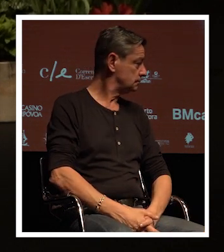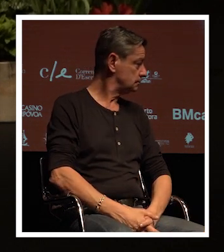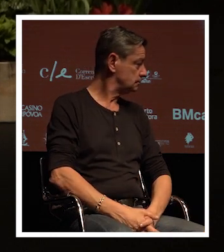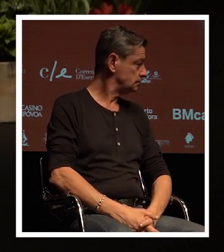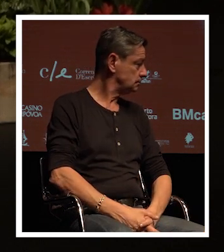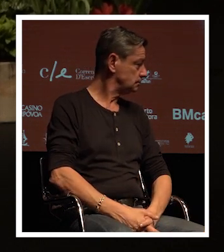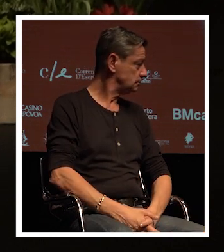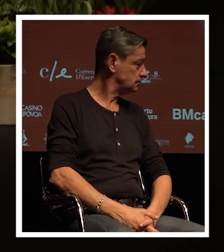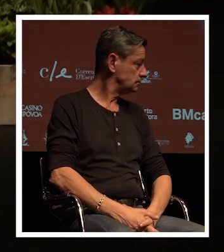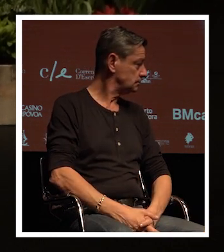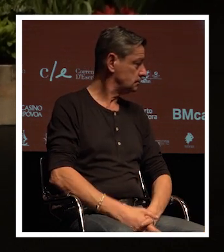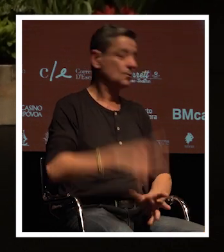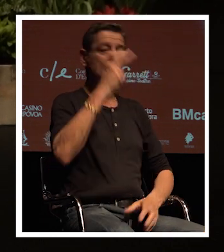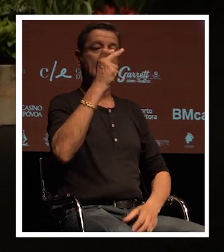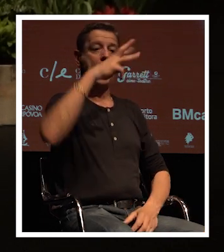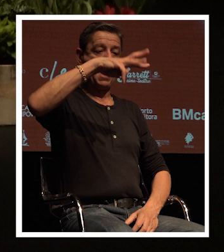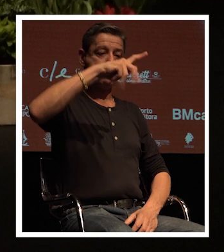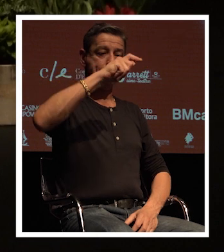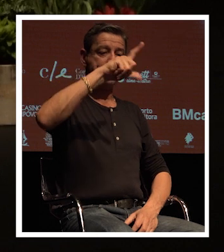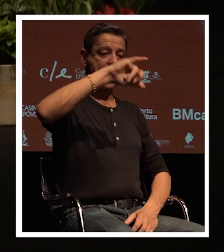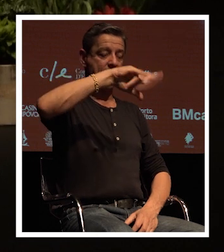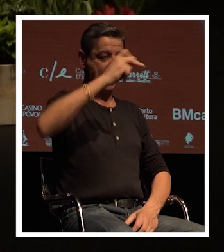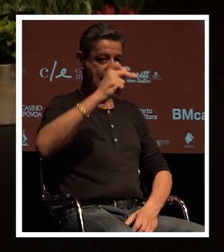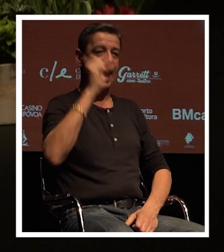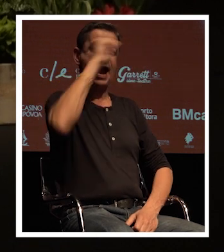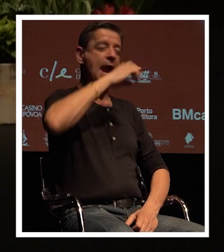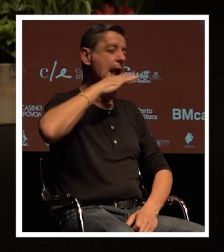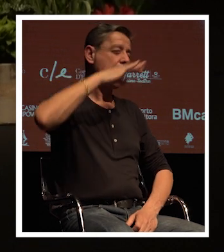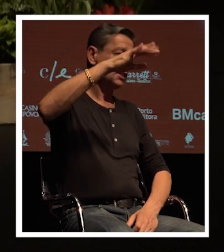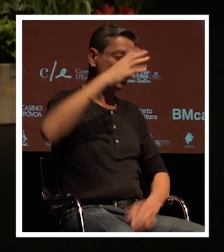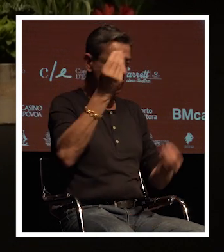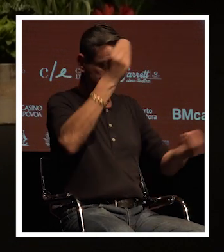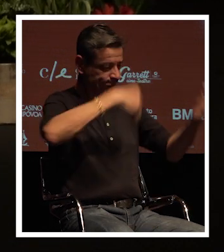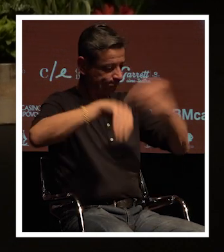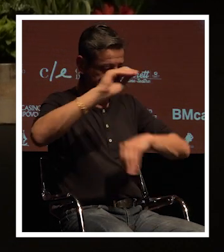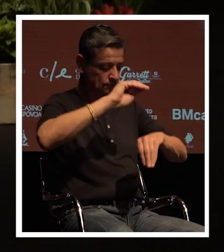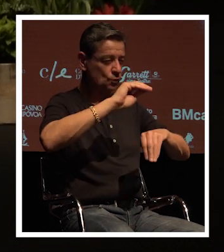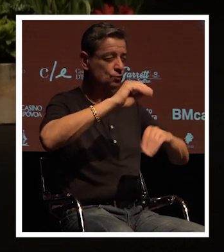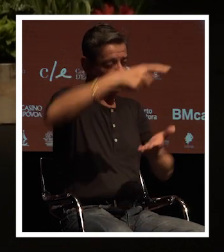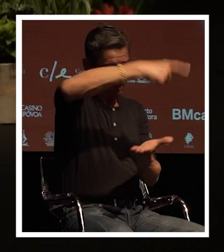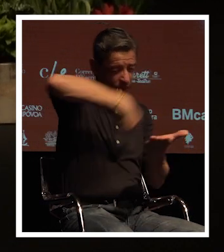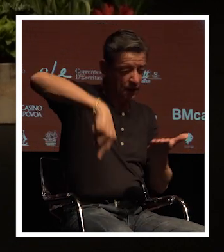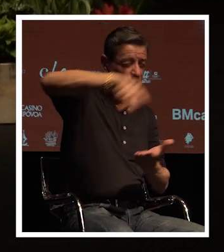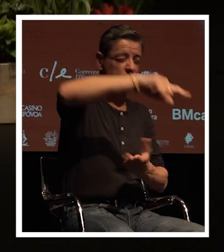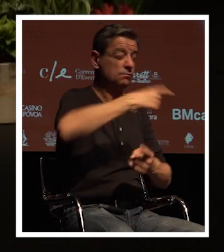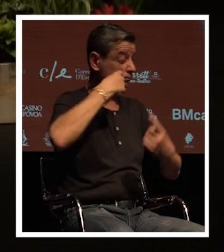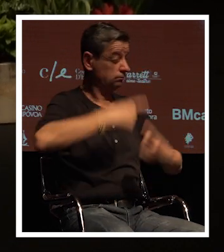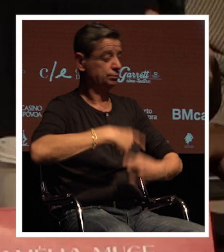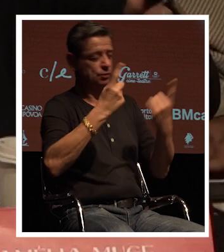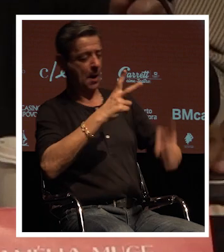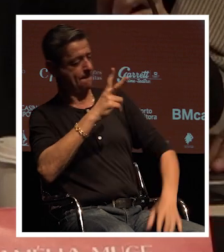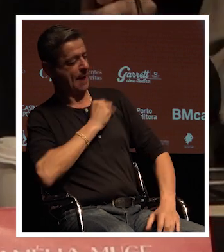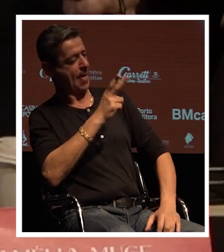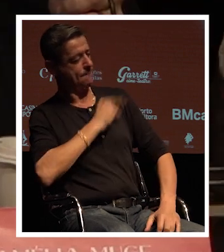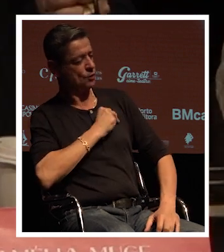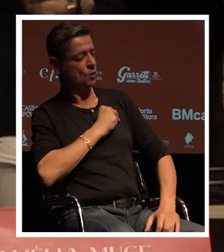dizer Amélia m é cantora e compositora com vários discos Ed ditados carregados de nomeações e prémios